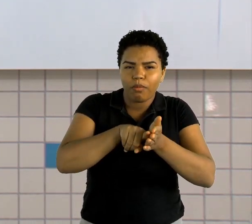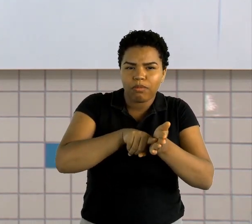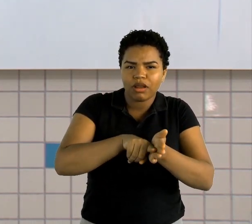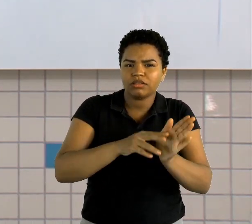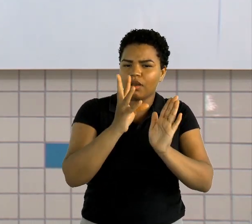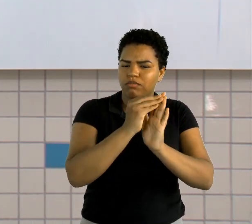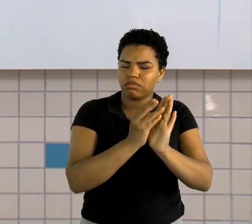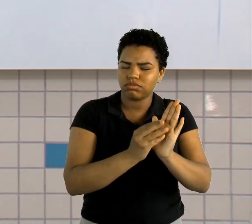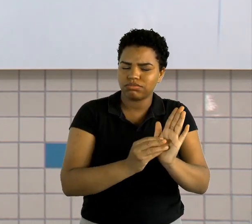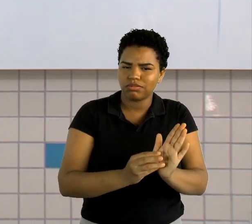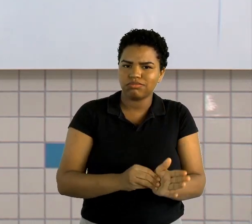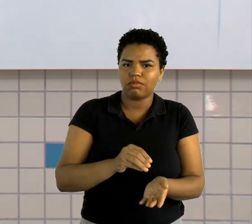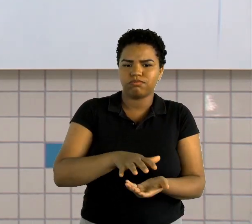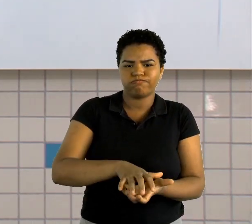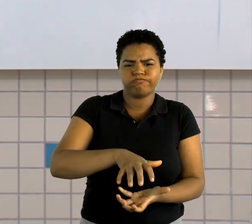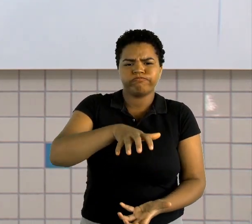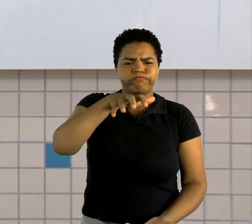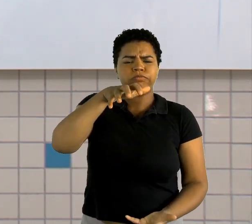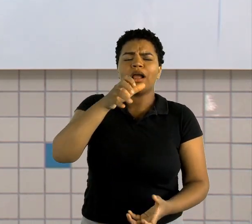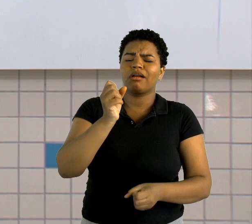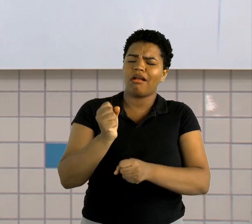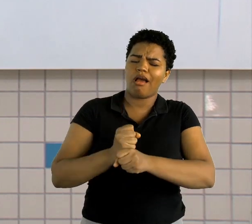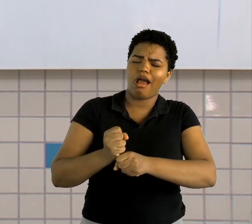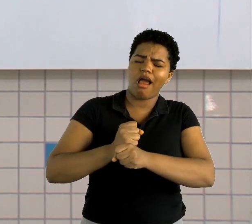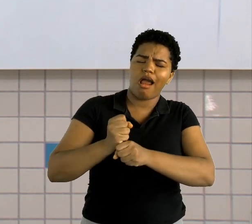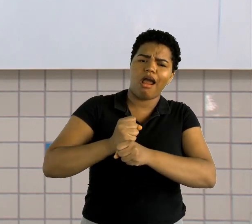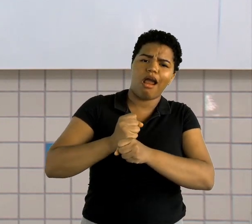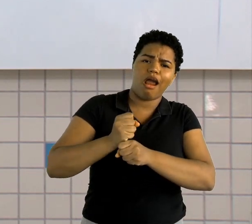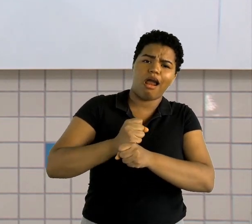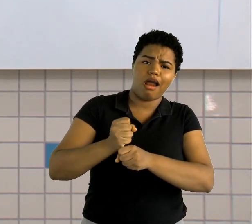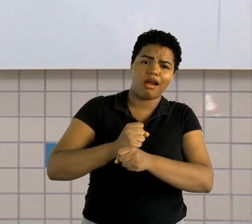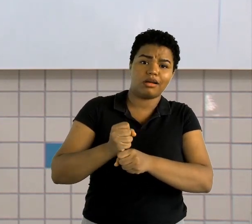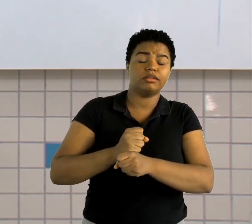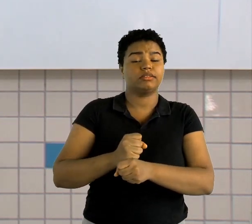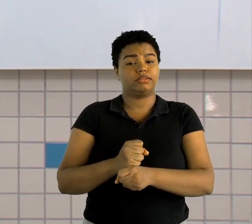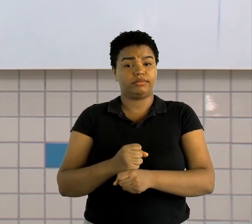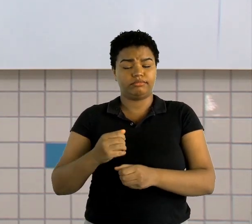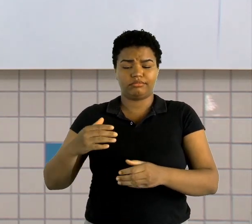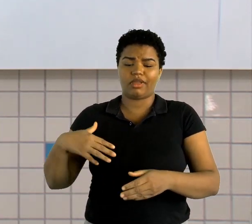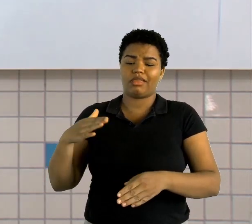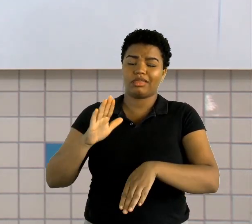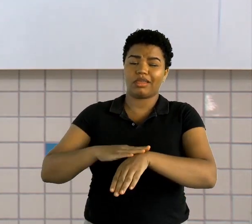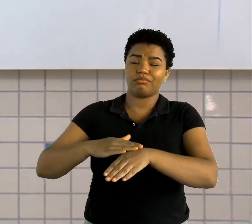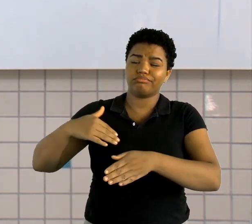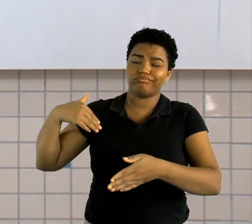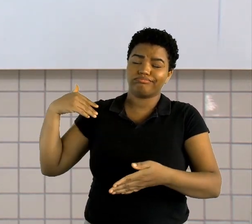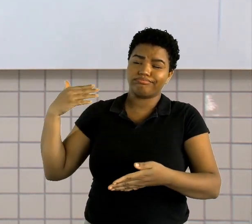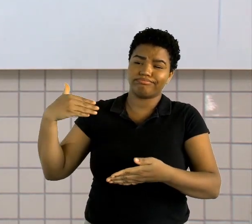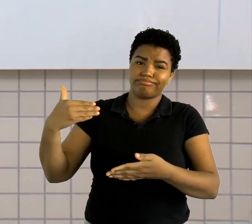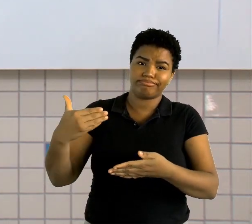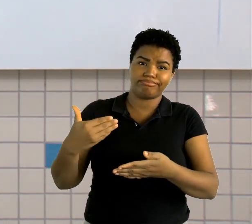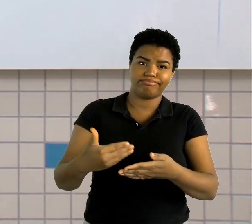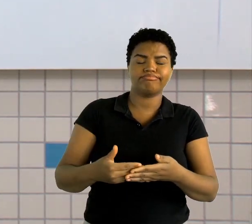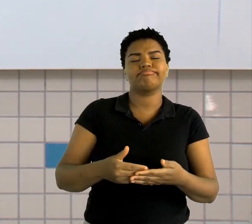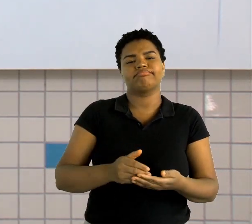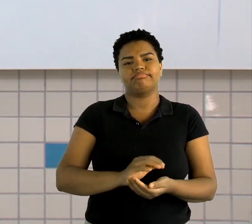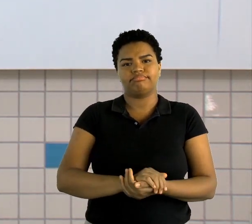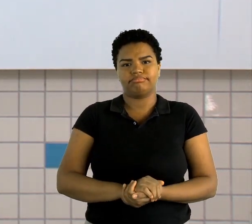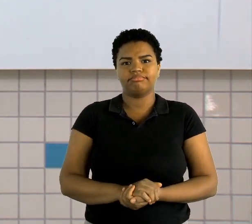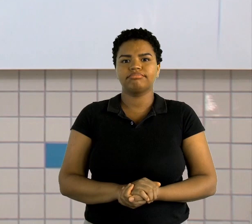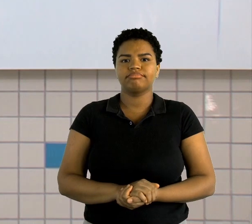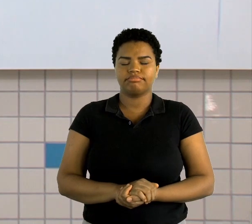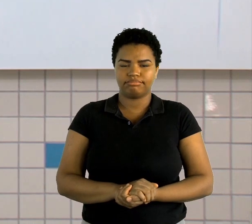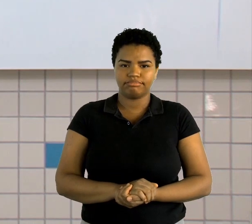longo período. São dados de estudo de um longo período. Olha que está aí da tela.